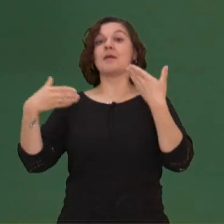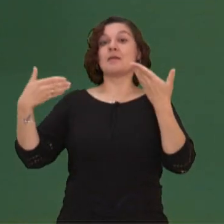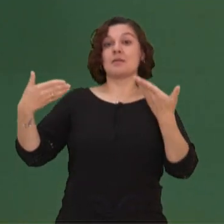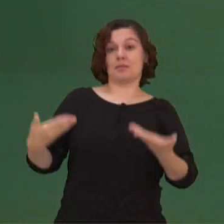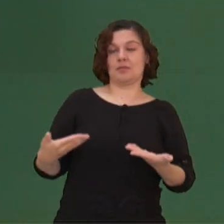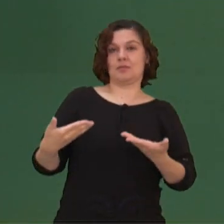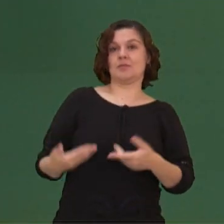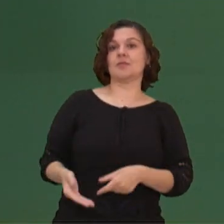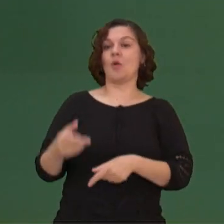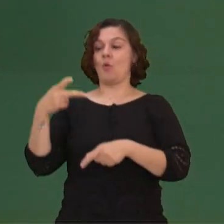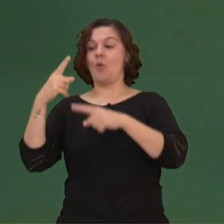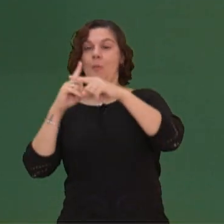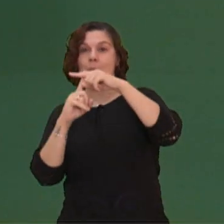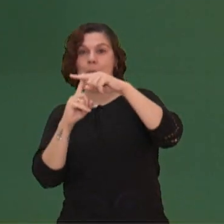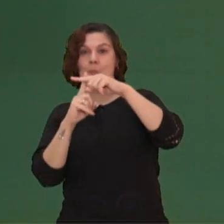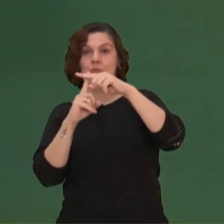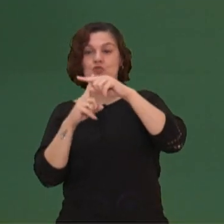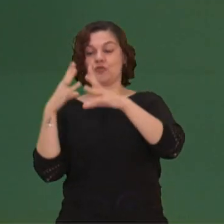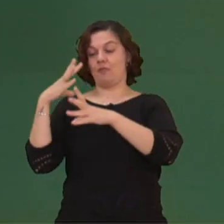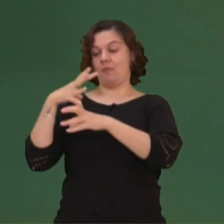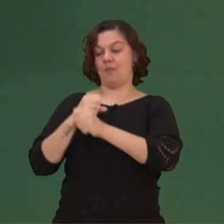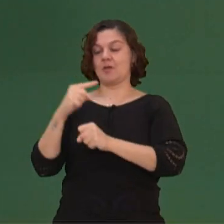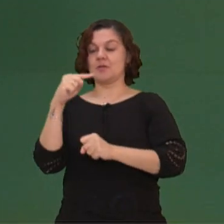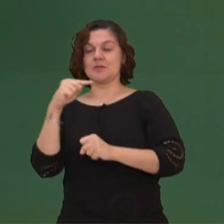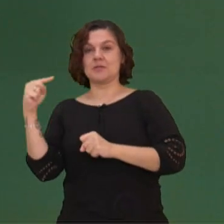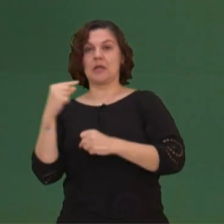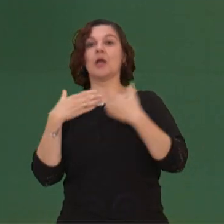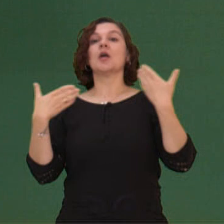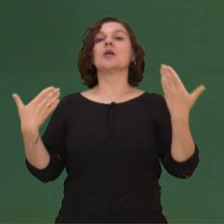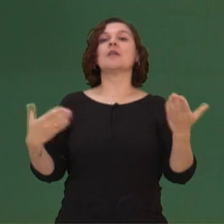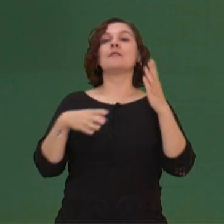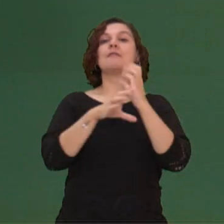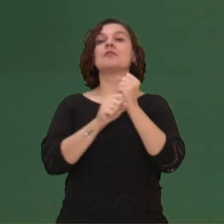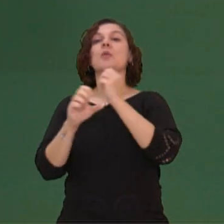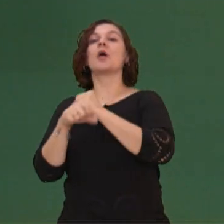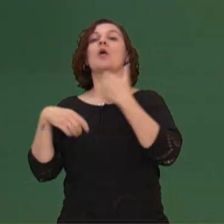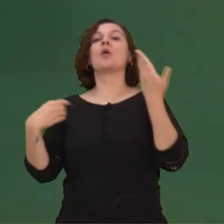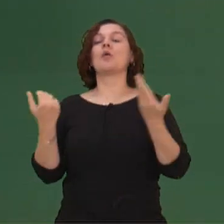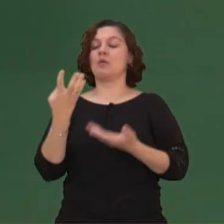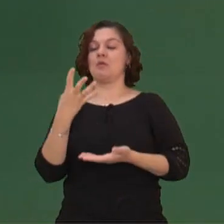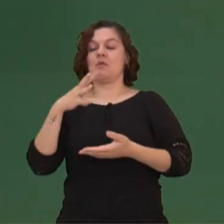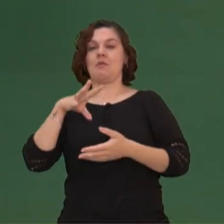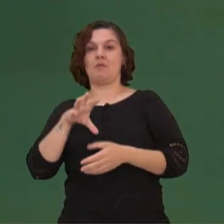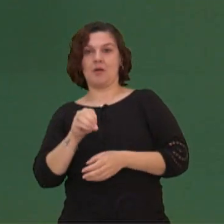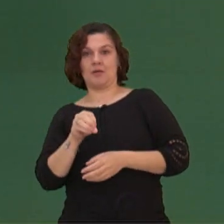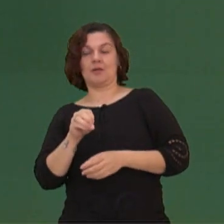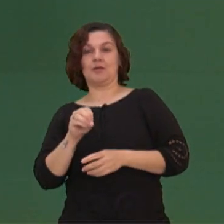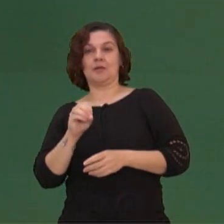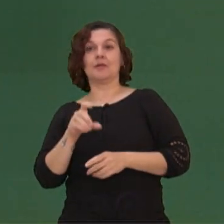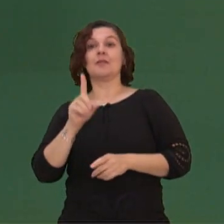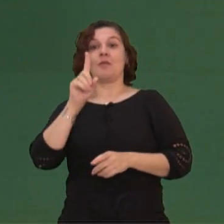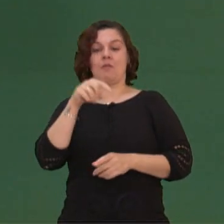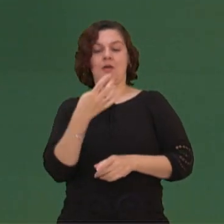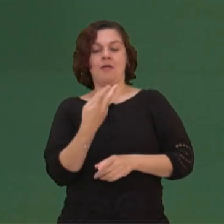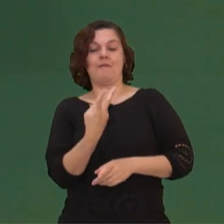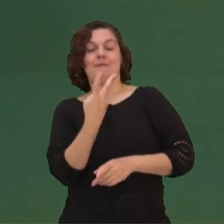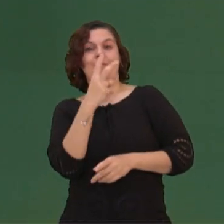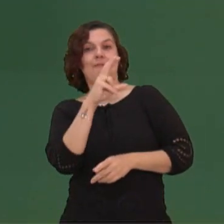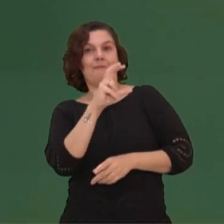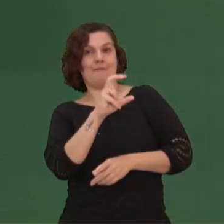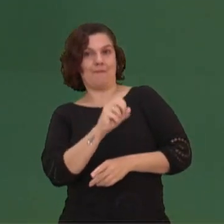nêutron. 20 mais quanto dá 40? Isso, 20 mais 20. Então, ele vai ter 20 prótons,